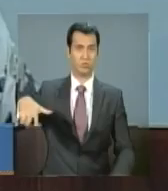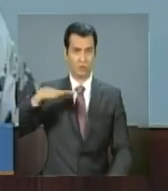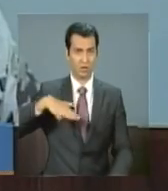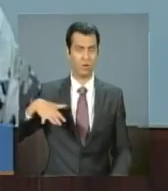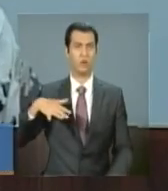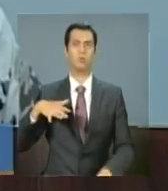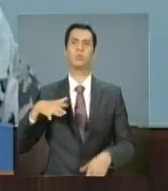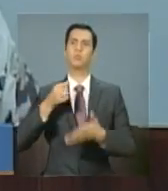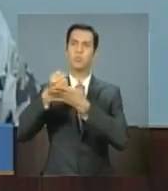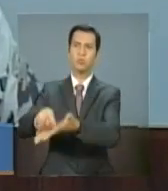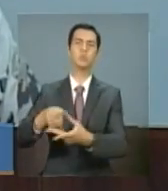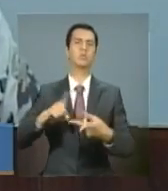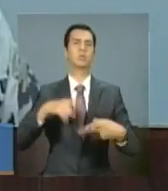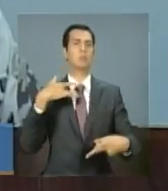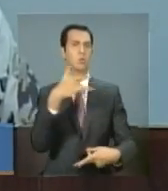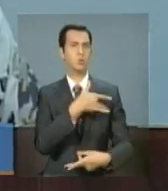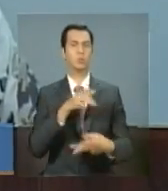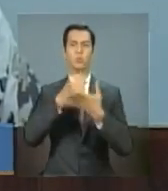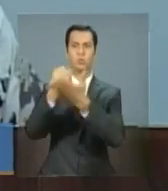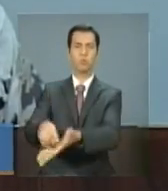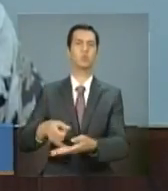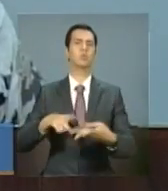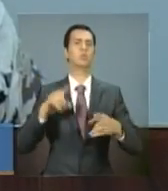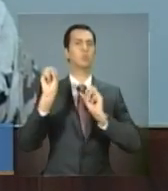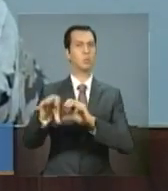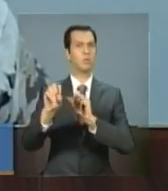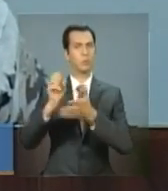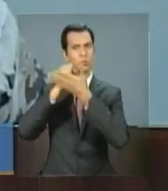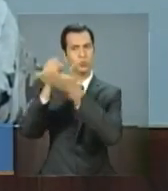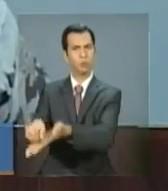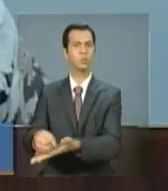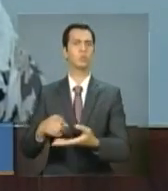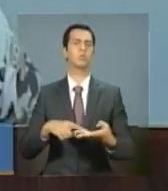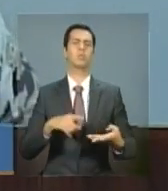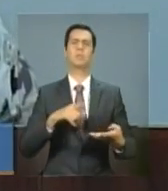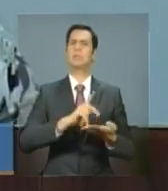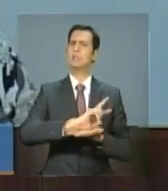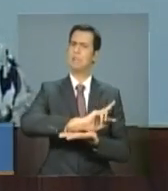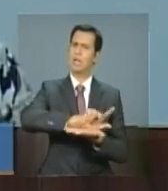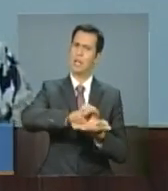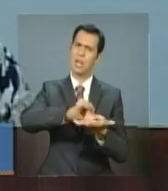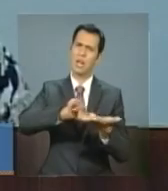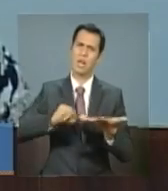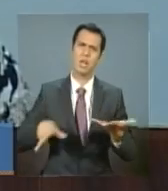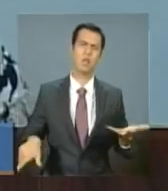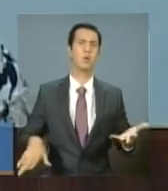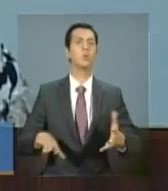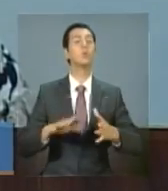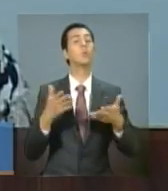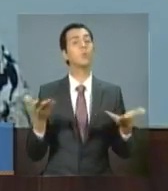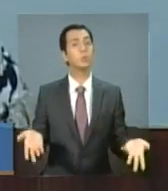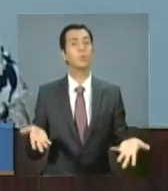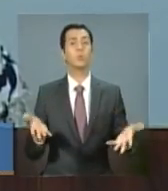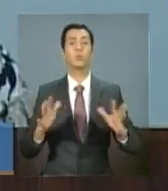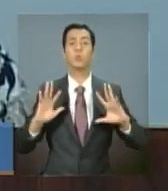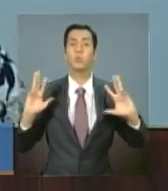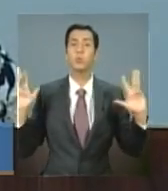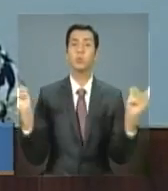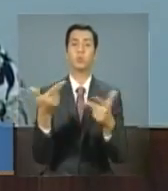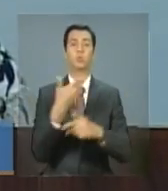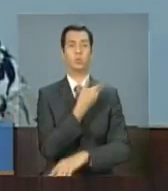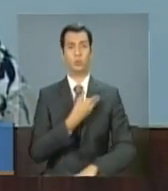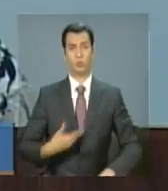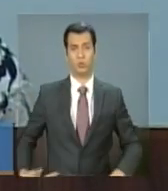cidadão saúde, leve a esse cidadão educação, e, portanto, o conjunto dos nossos gestores, no governo federal,